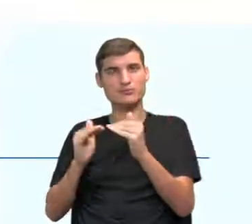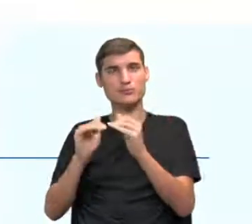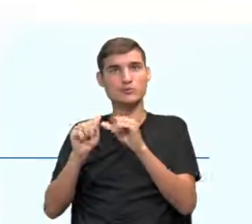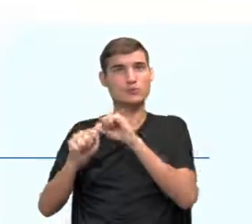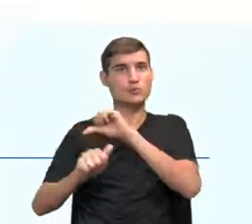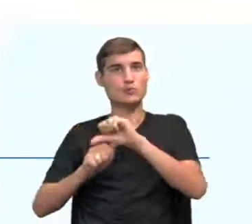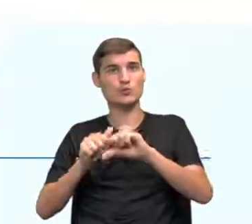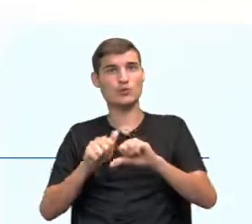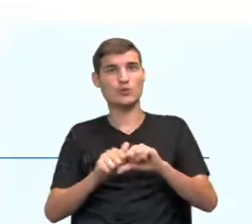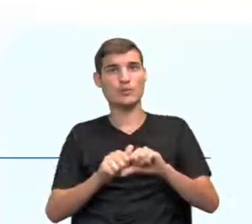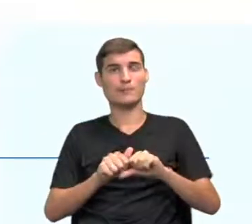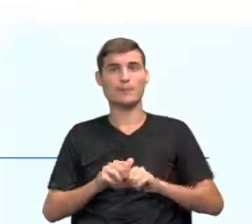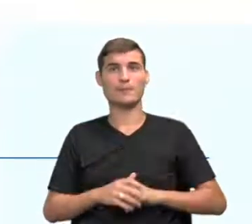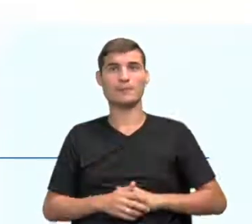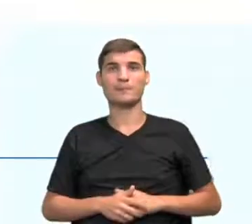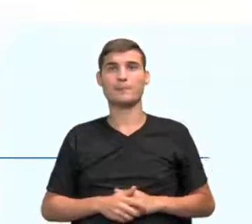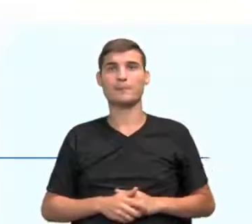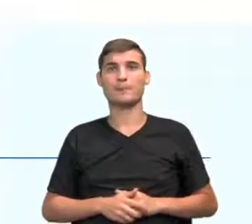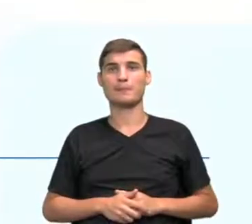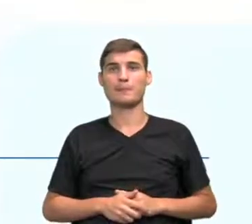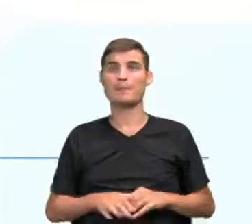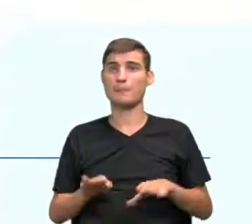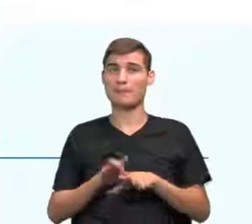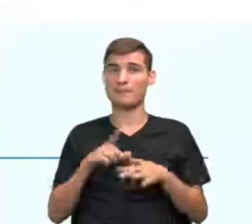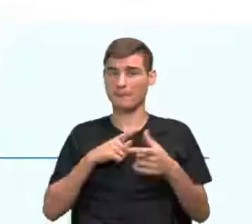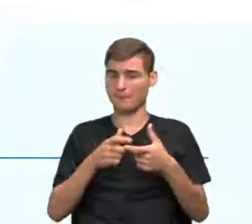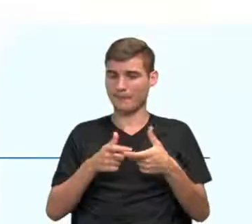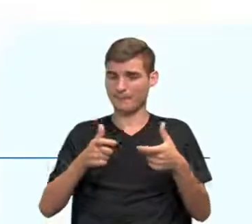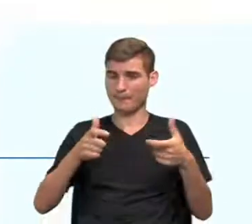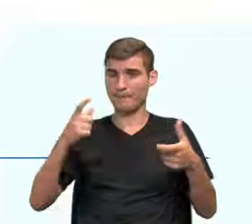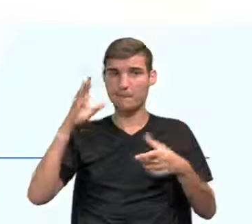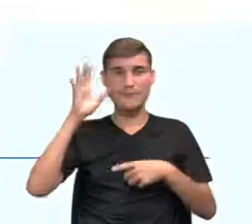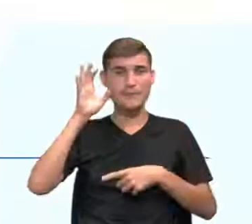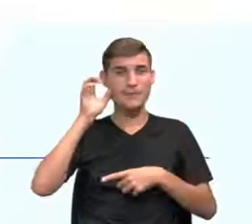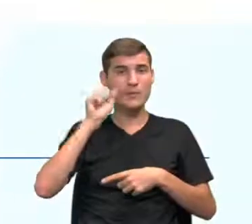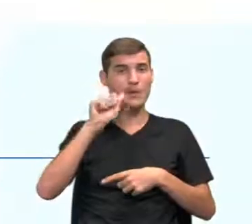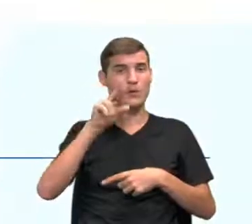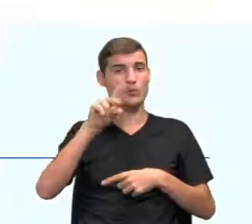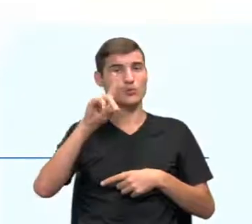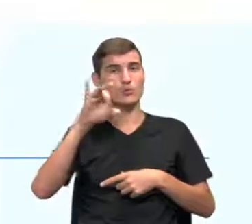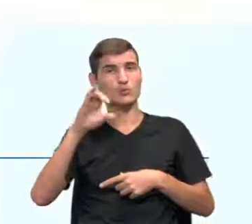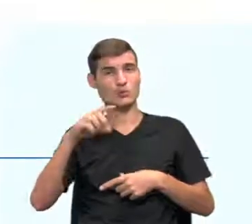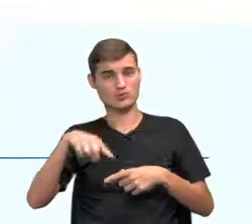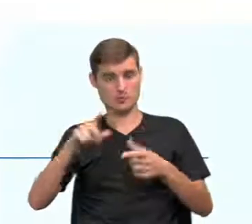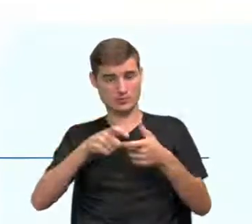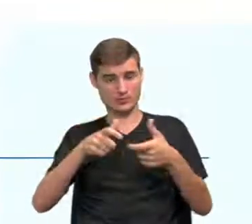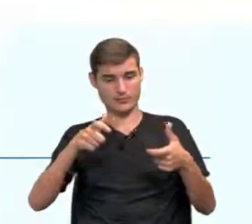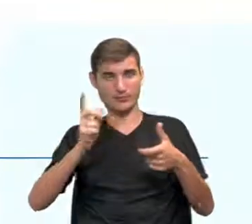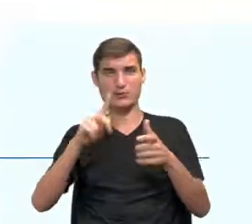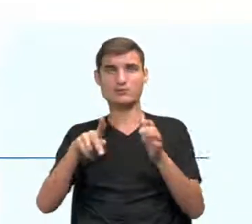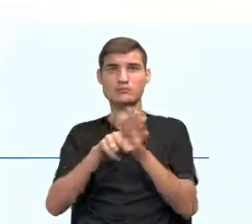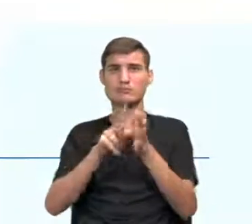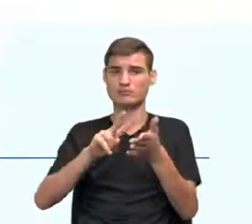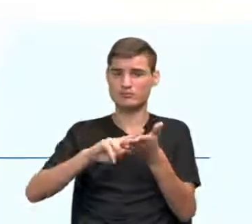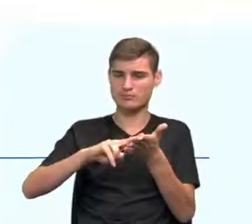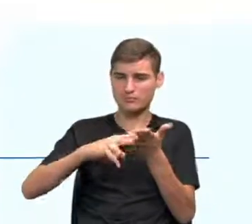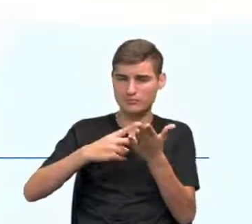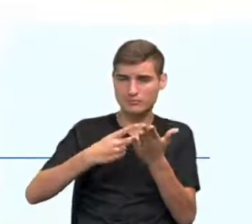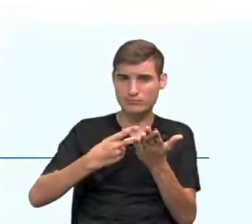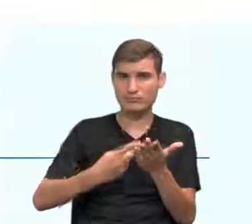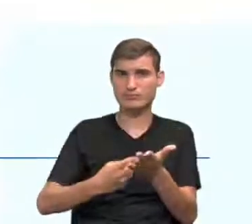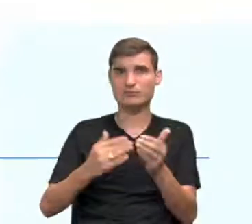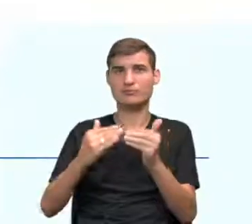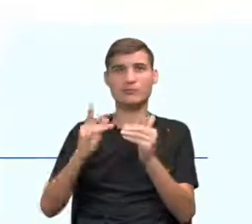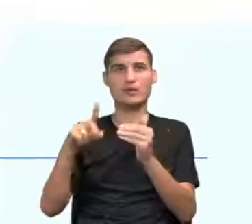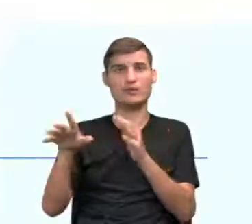demodular. Tem então um amplificador de áudio, que nesse amplificador tem transdutores, né, que vão receber